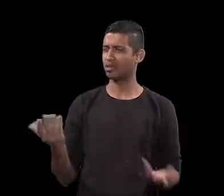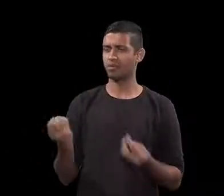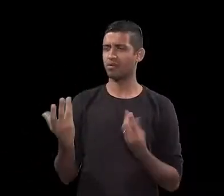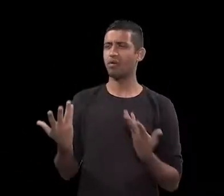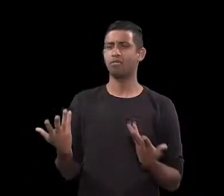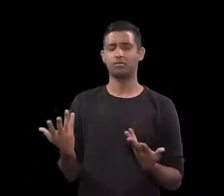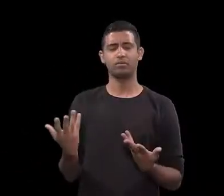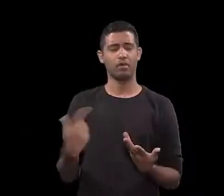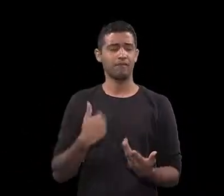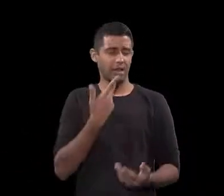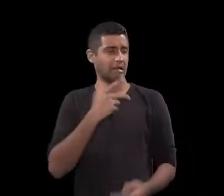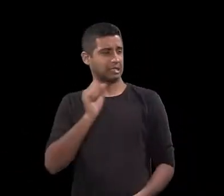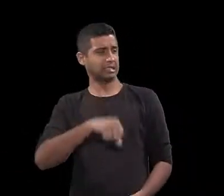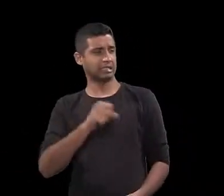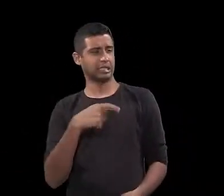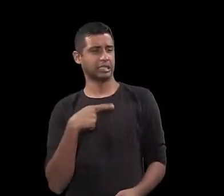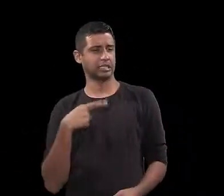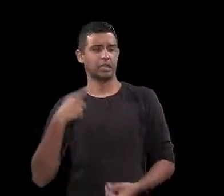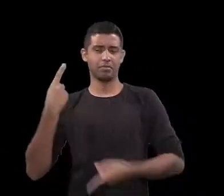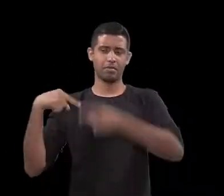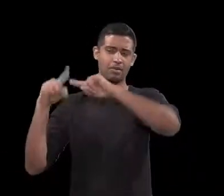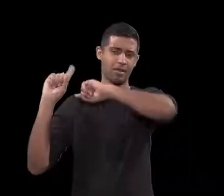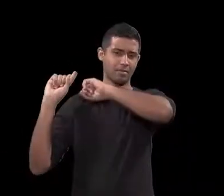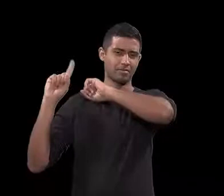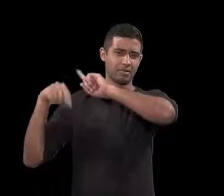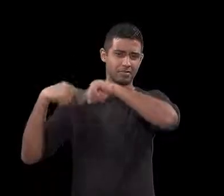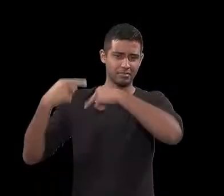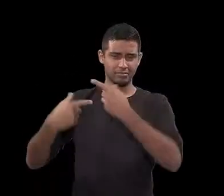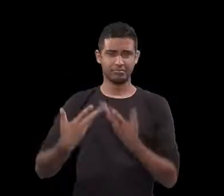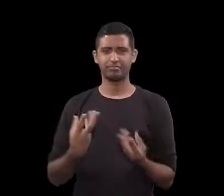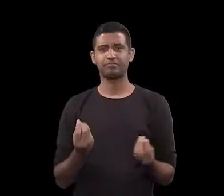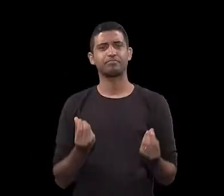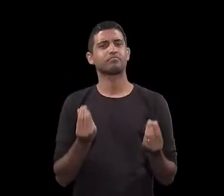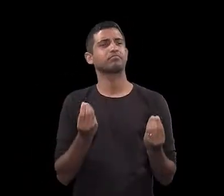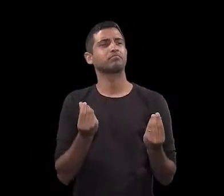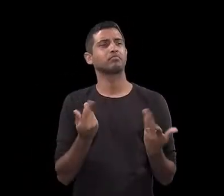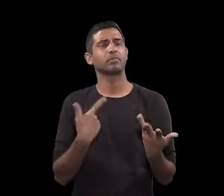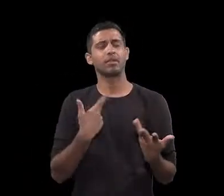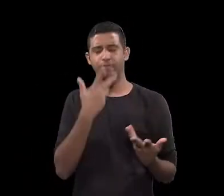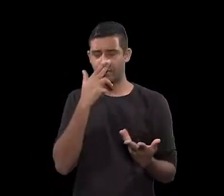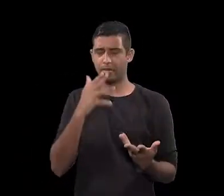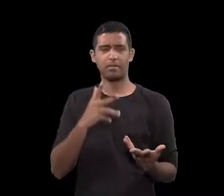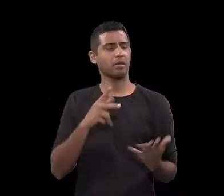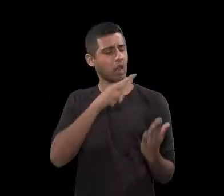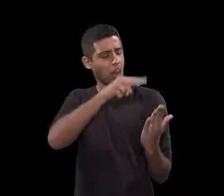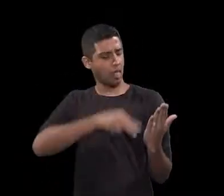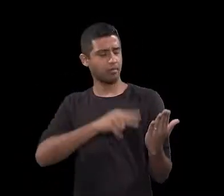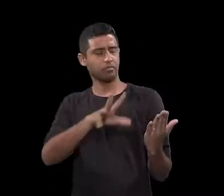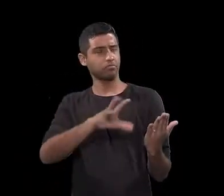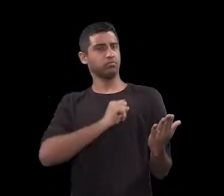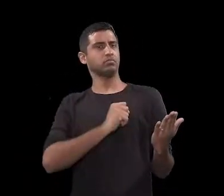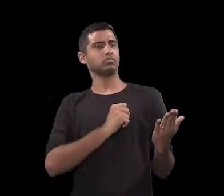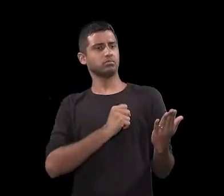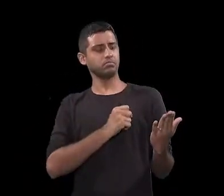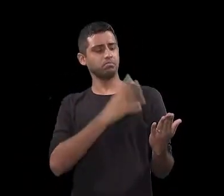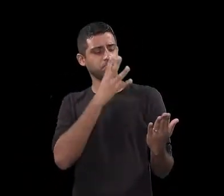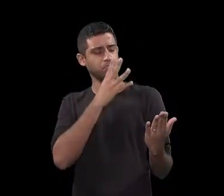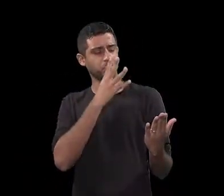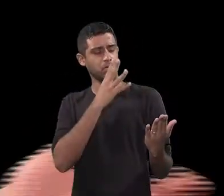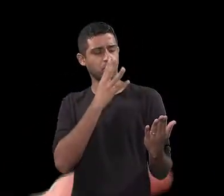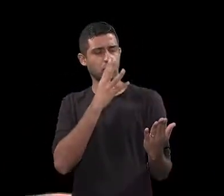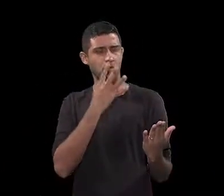você tem... Não, sim, me chama, me inspira